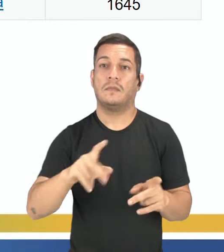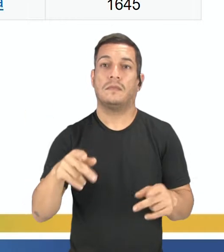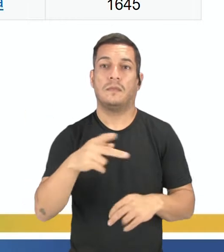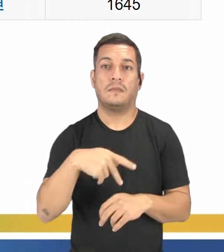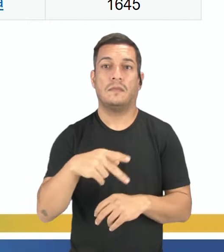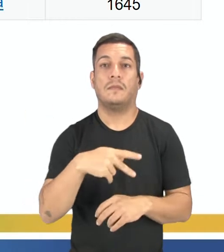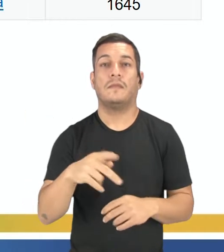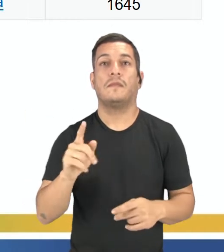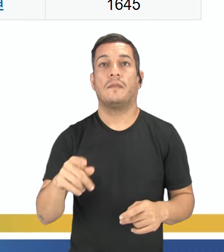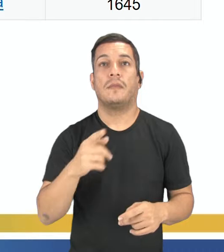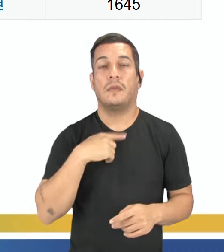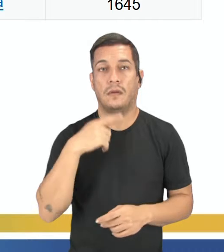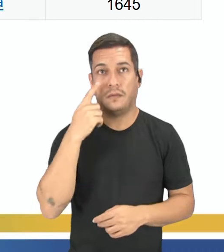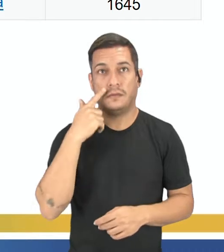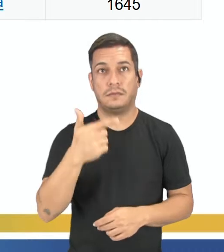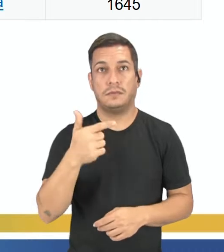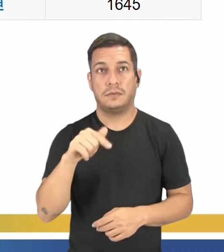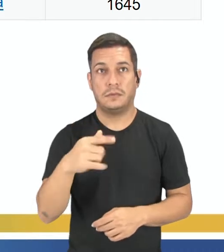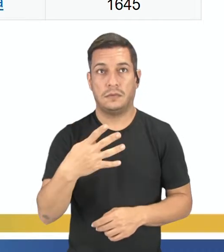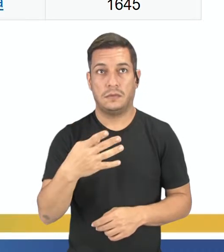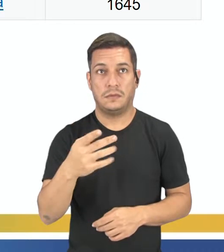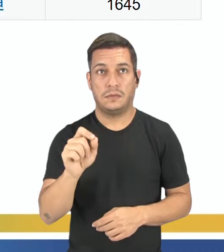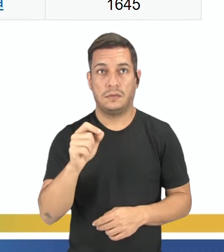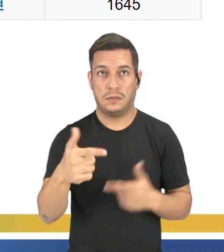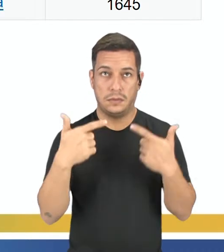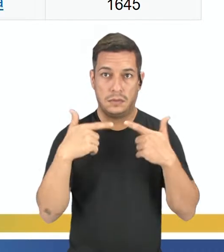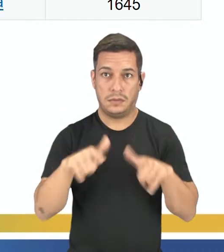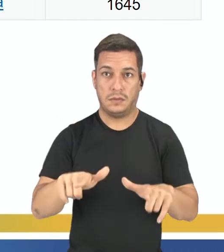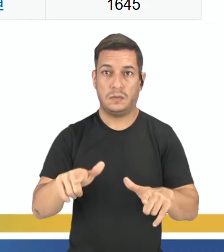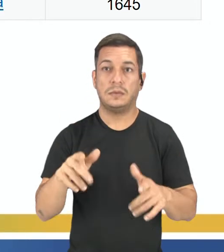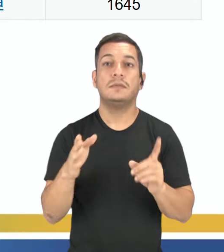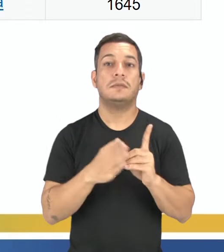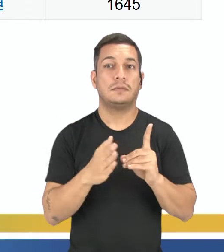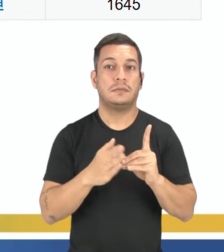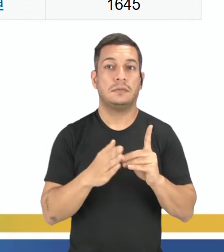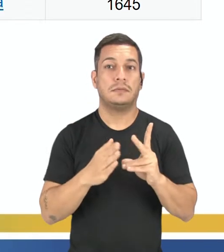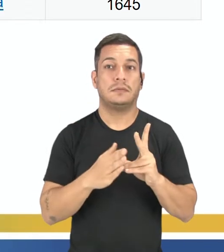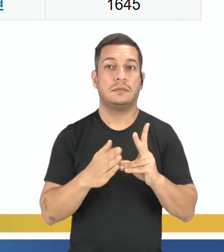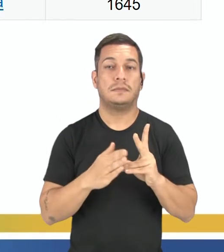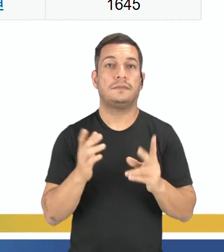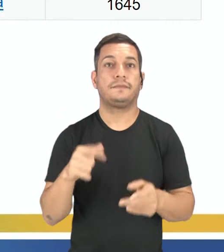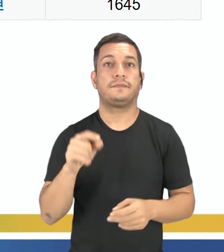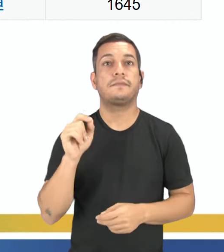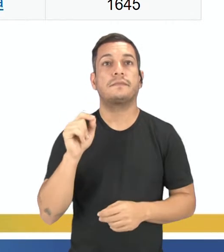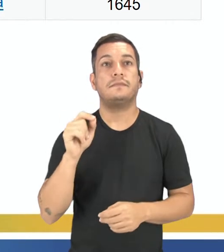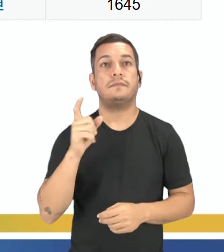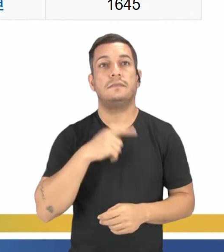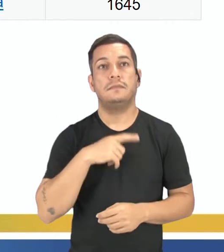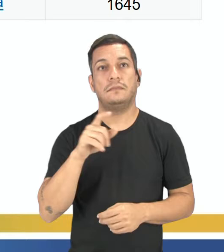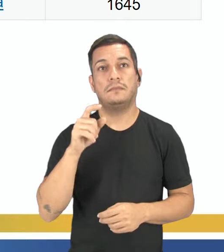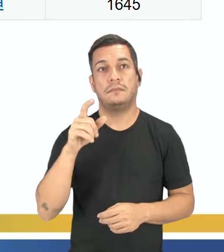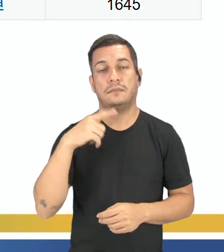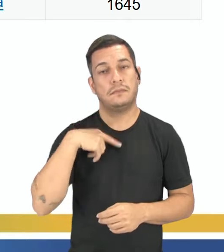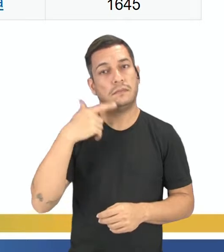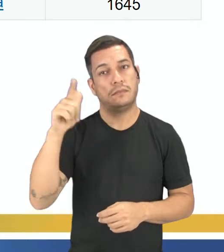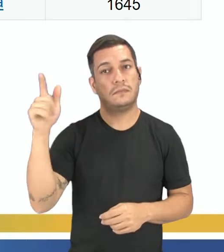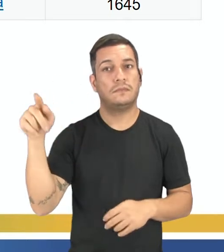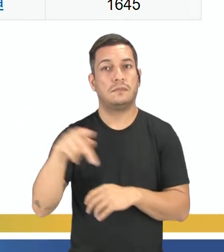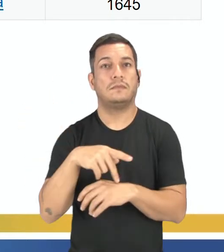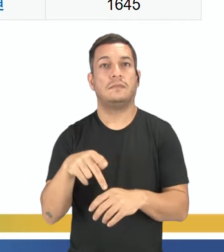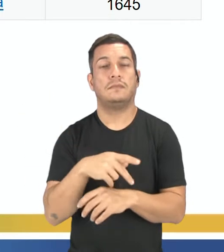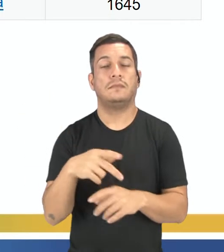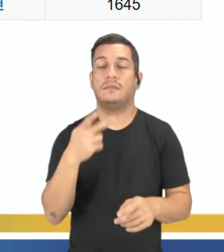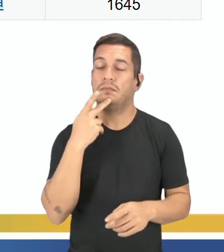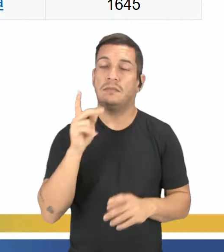etnias diferentes no nosso país e 274 línguas indígenas, né? Com exceção das línguas ainda de